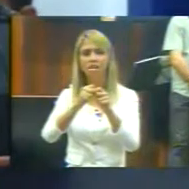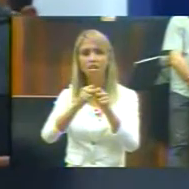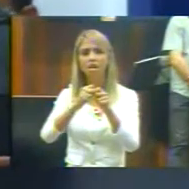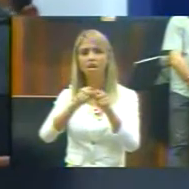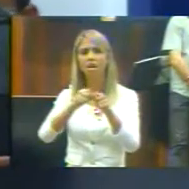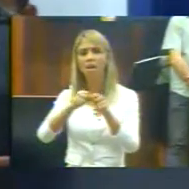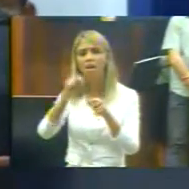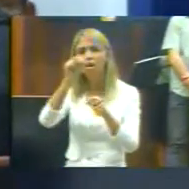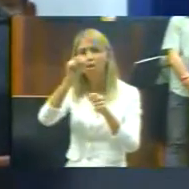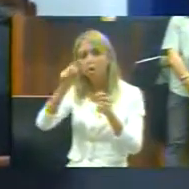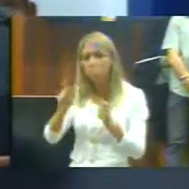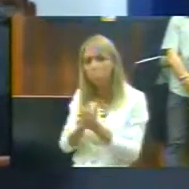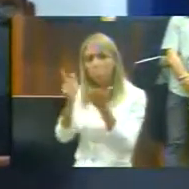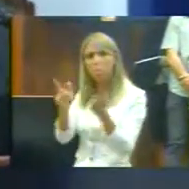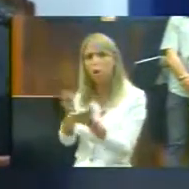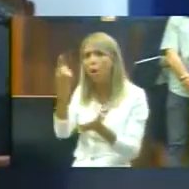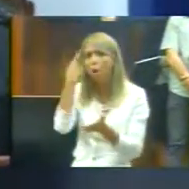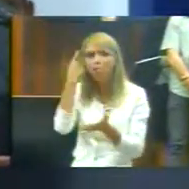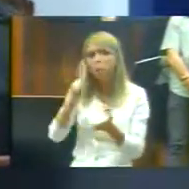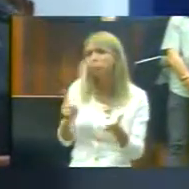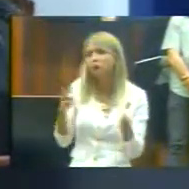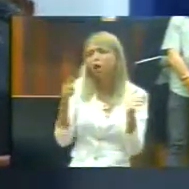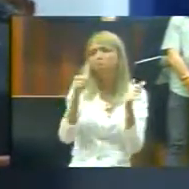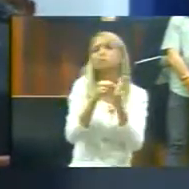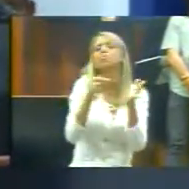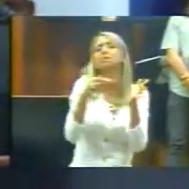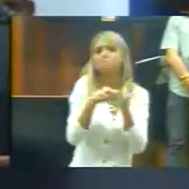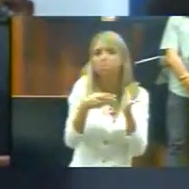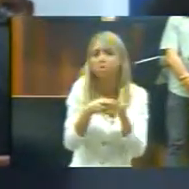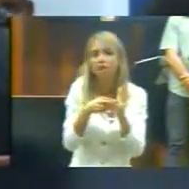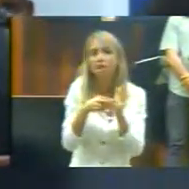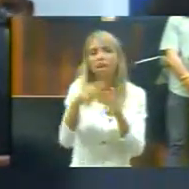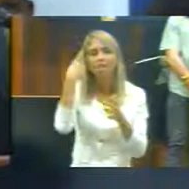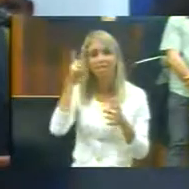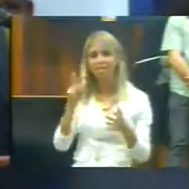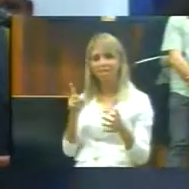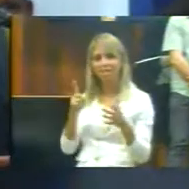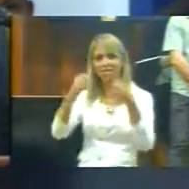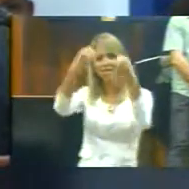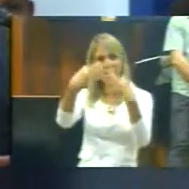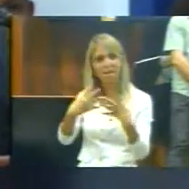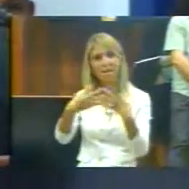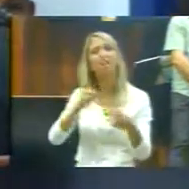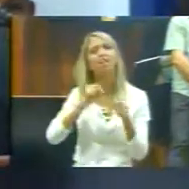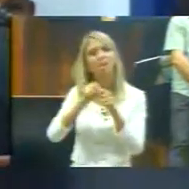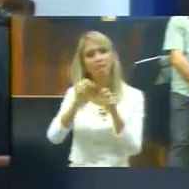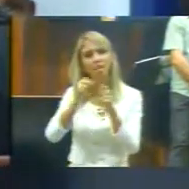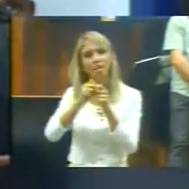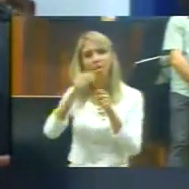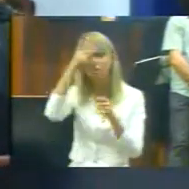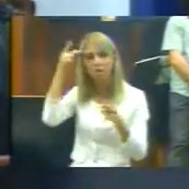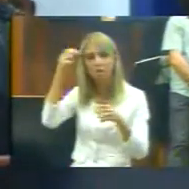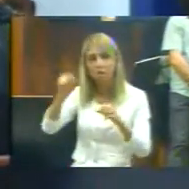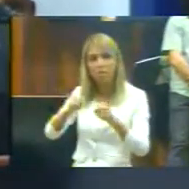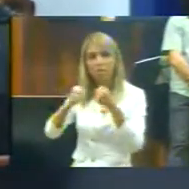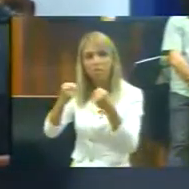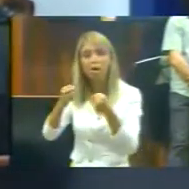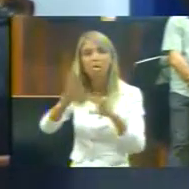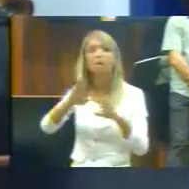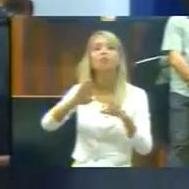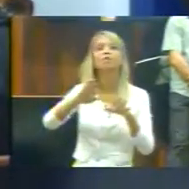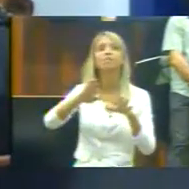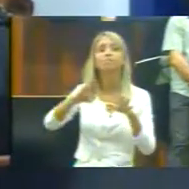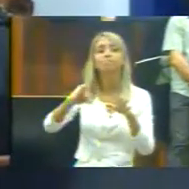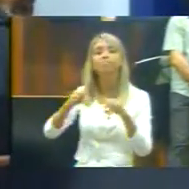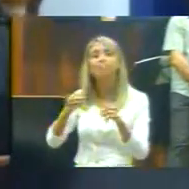pobre que nem sabe o que ser pobre significa. Afinal, não saber faz parte do engodo de perpetuação de poder. Mas o presente gera